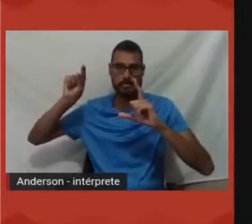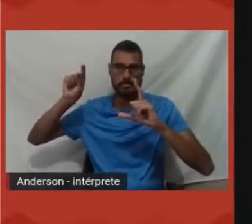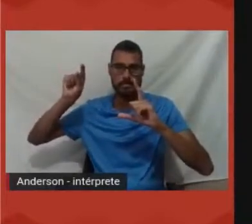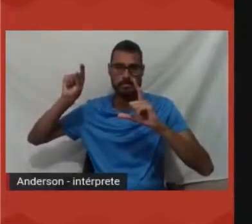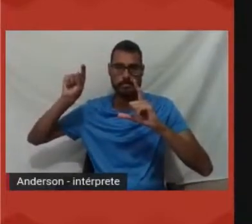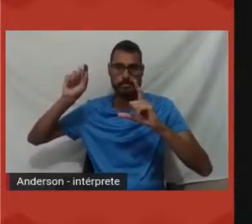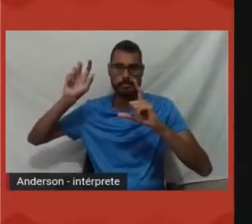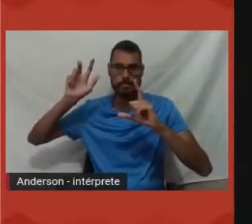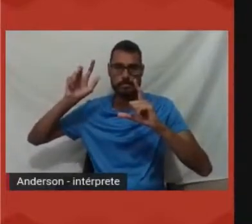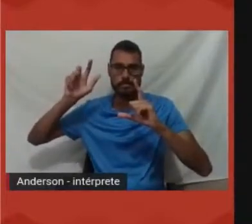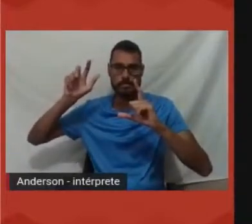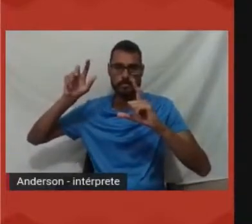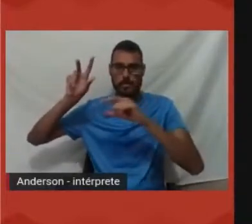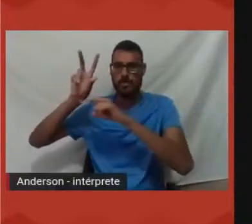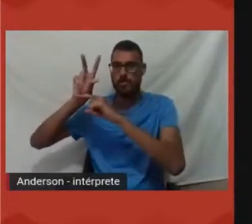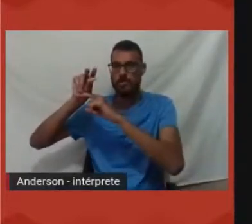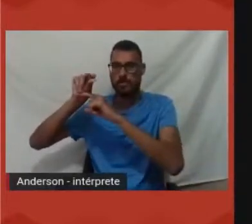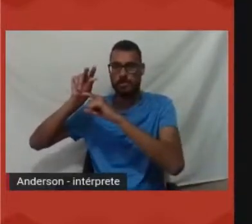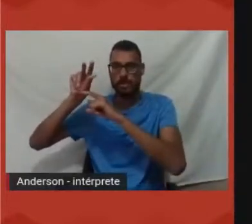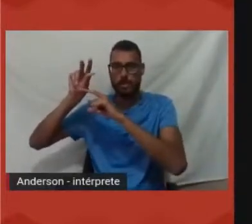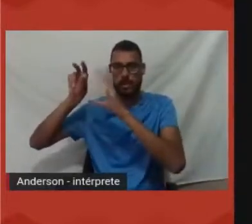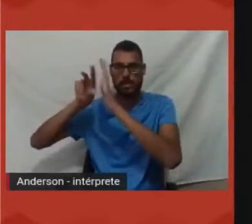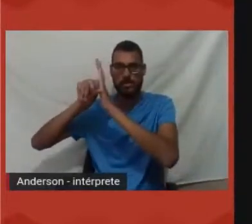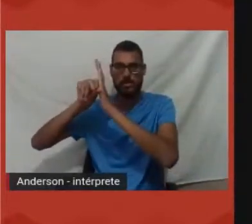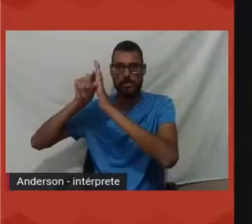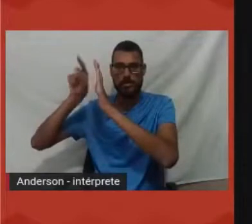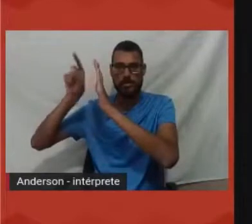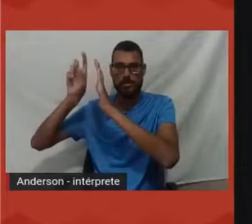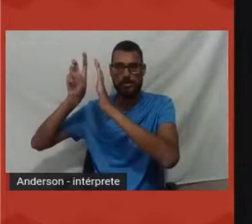do StreamYard e coloca mutar site.